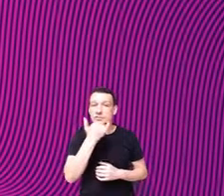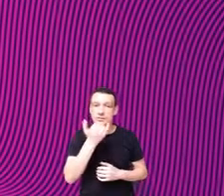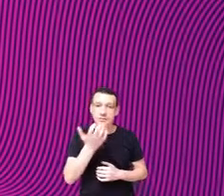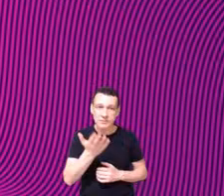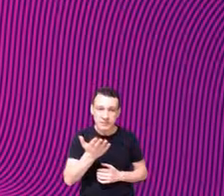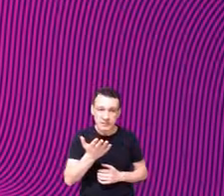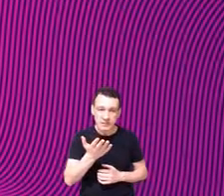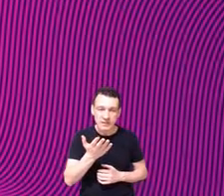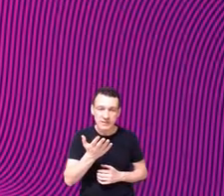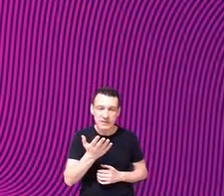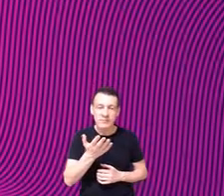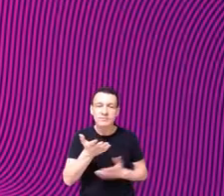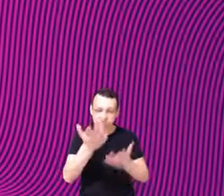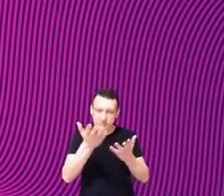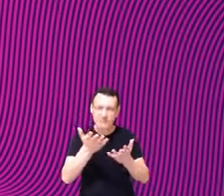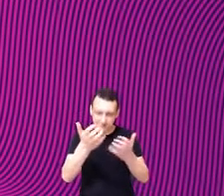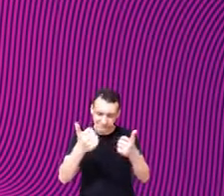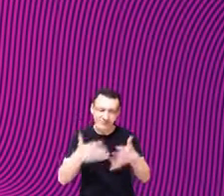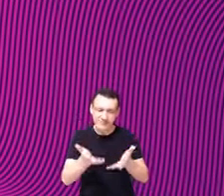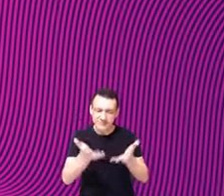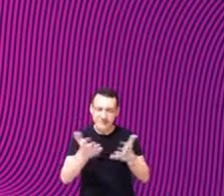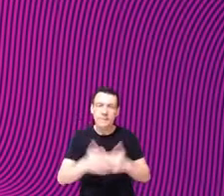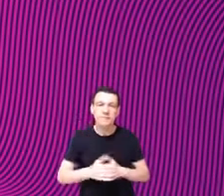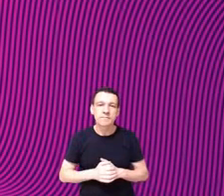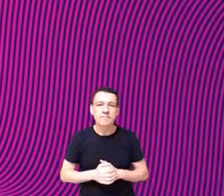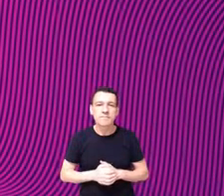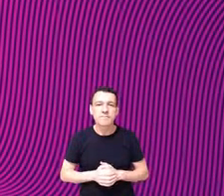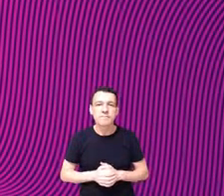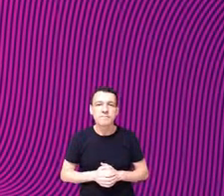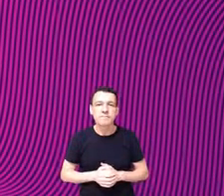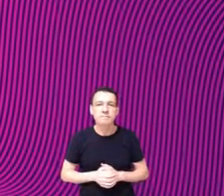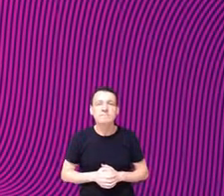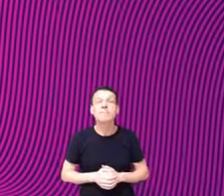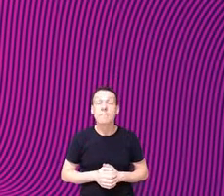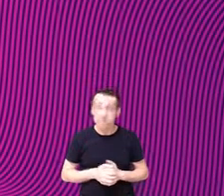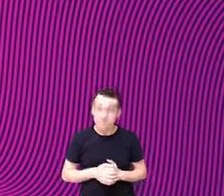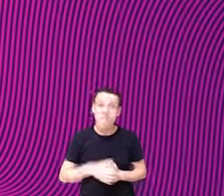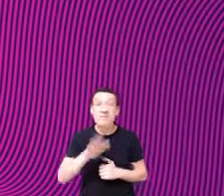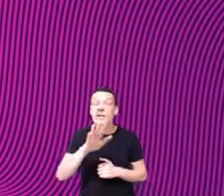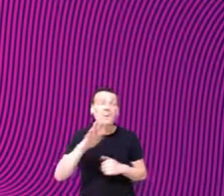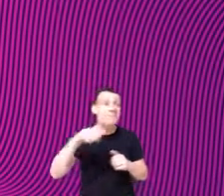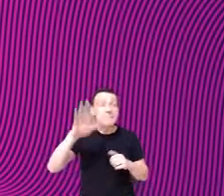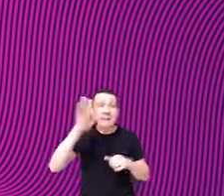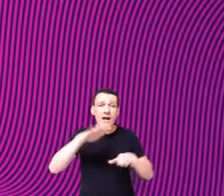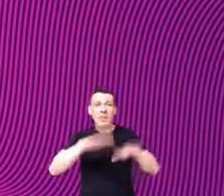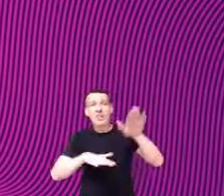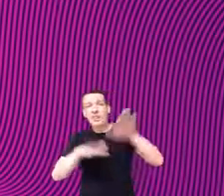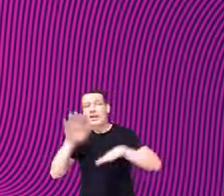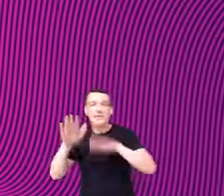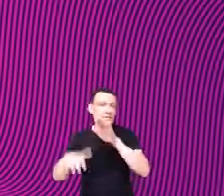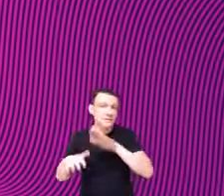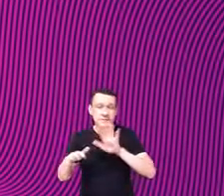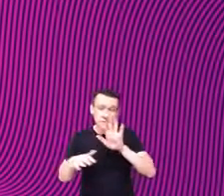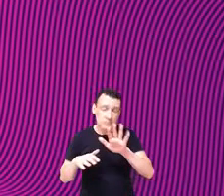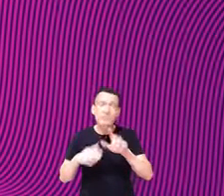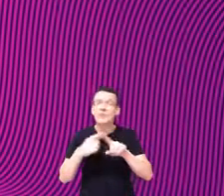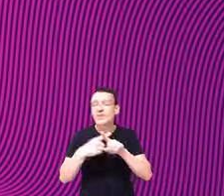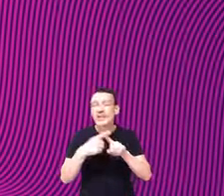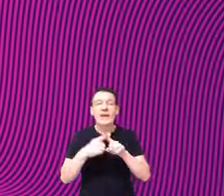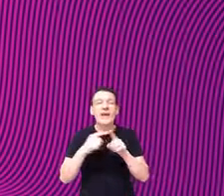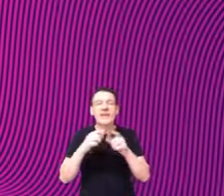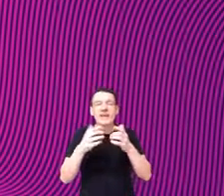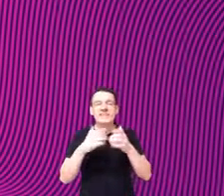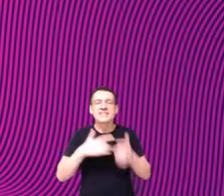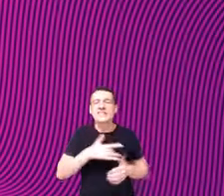Imagina, desculpa porque ele está mais desbalanceado lá atrás, na rede básica. Nós estamos errando,